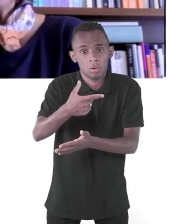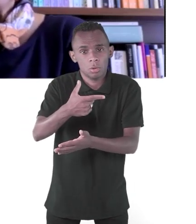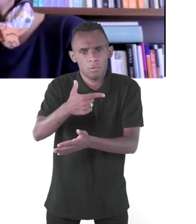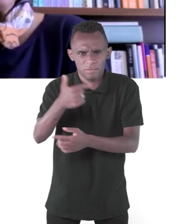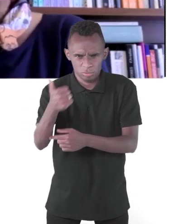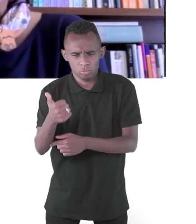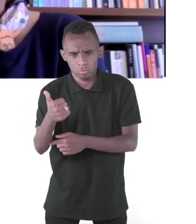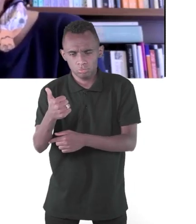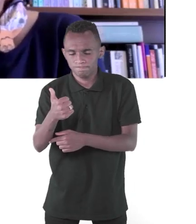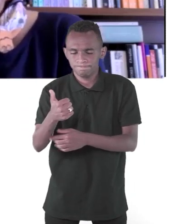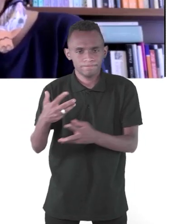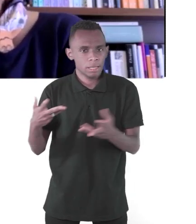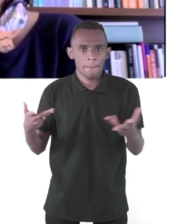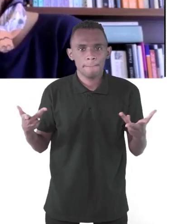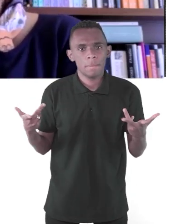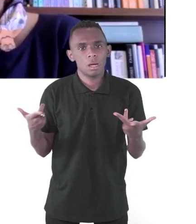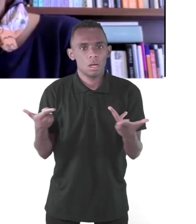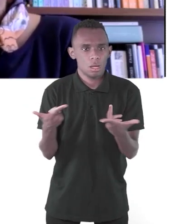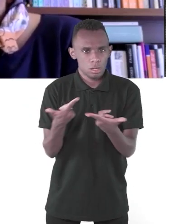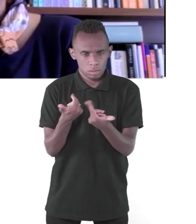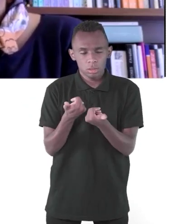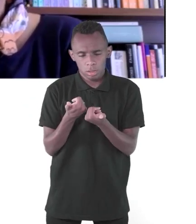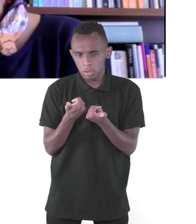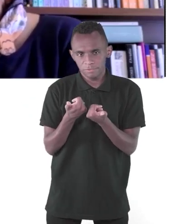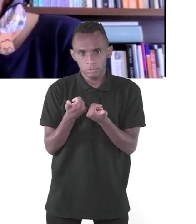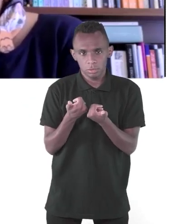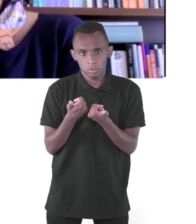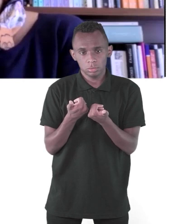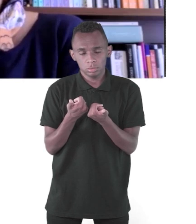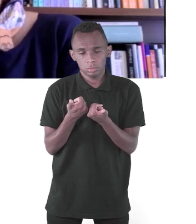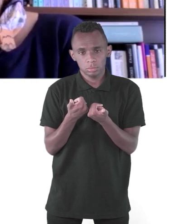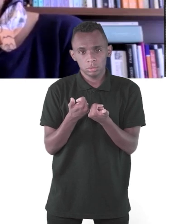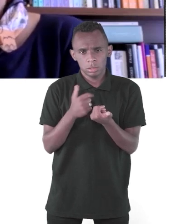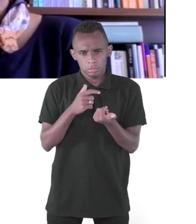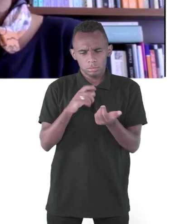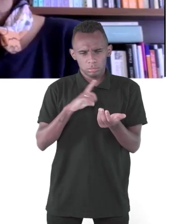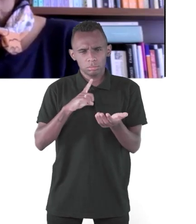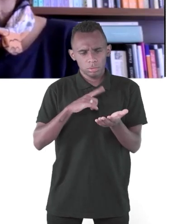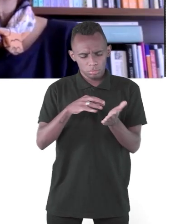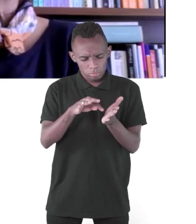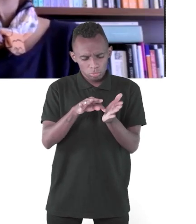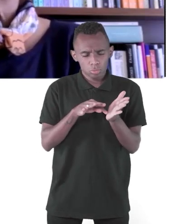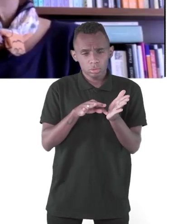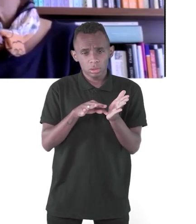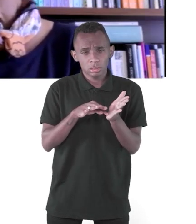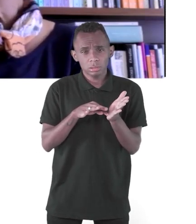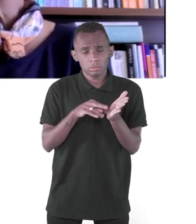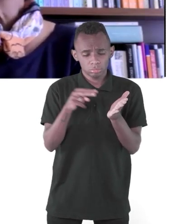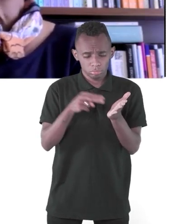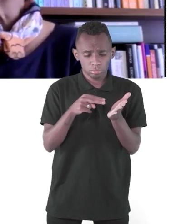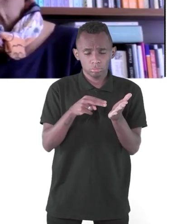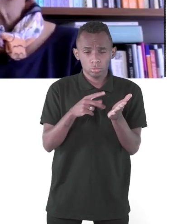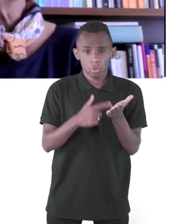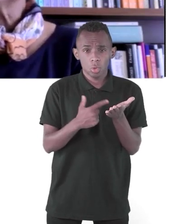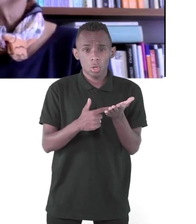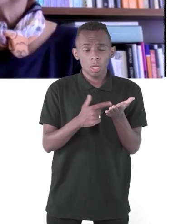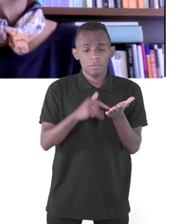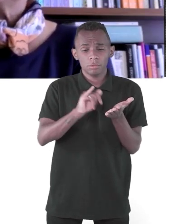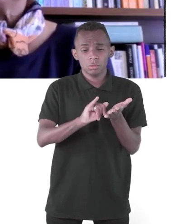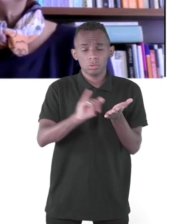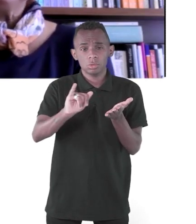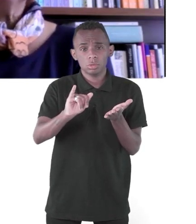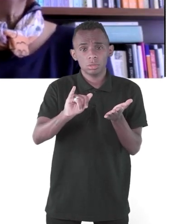2021. É espetacular. E na apresentação tem um trecho que o Leonardo Frois